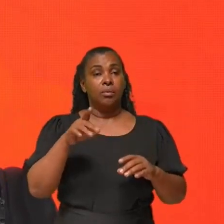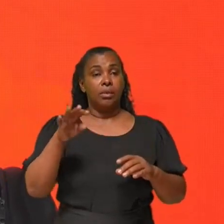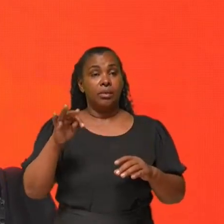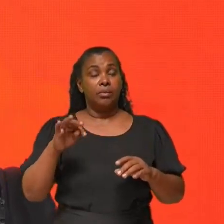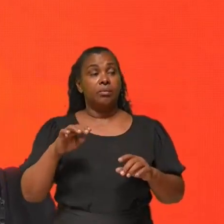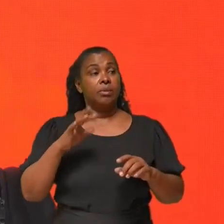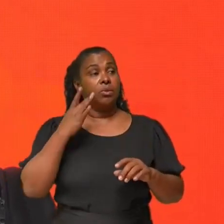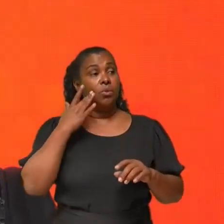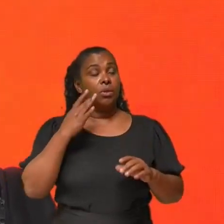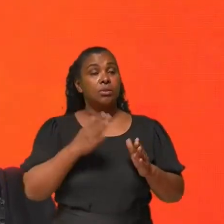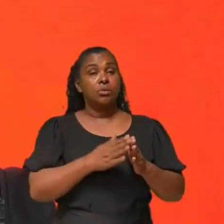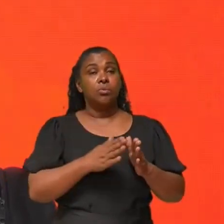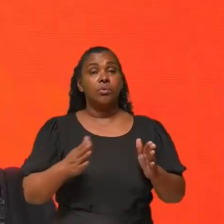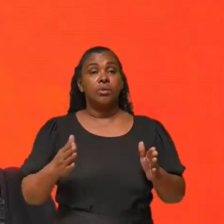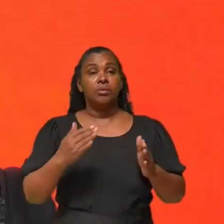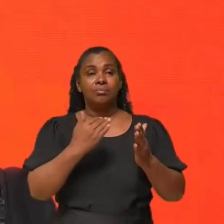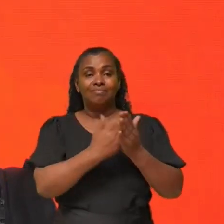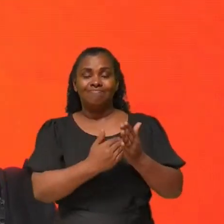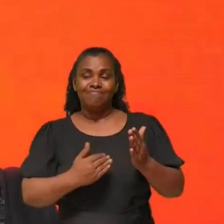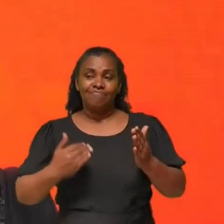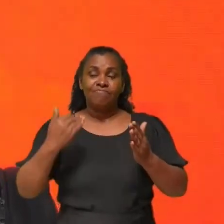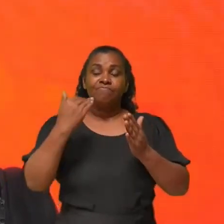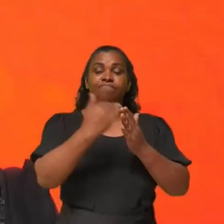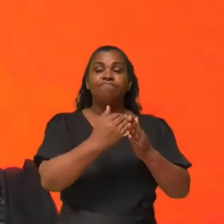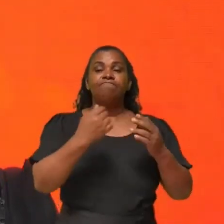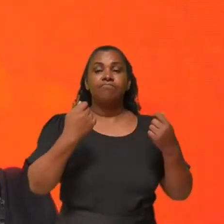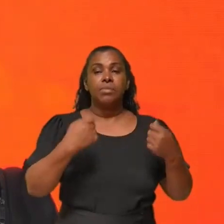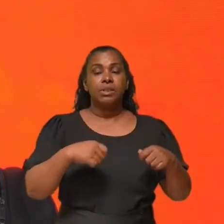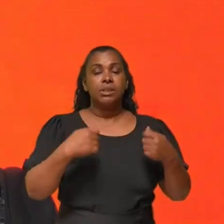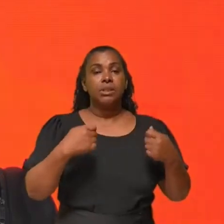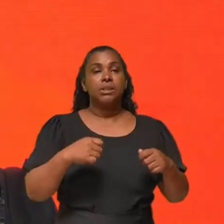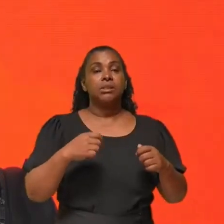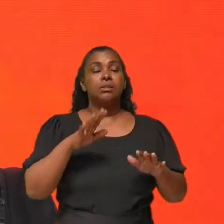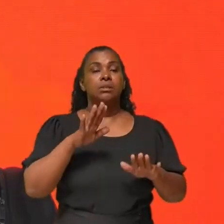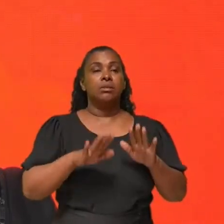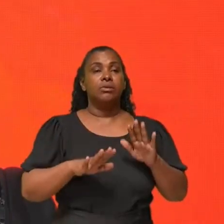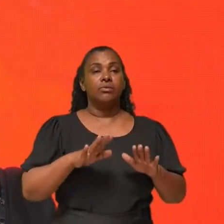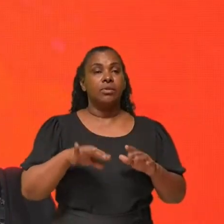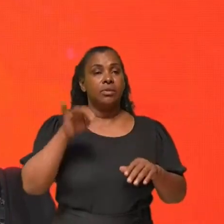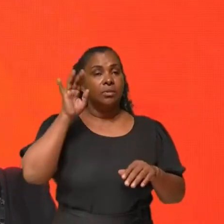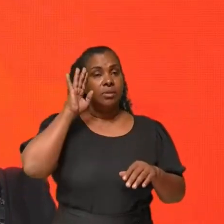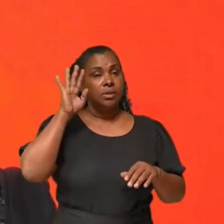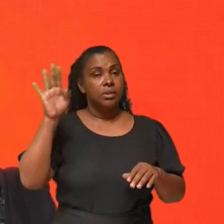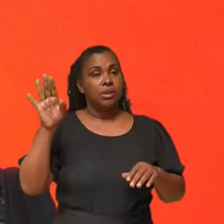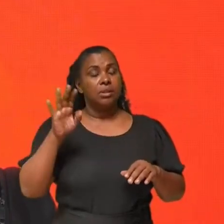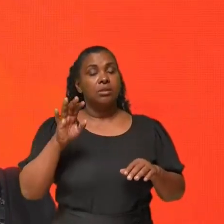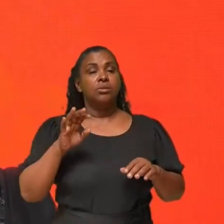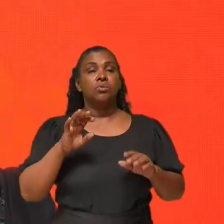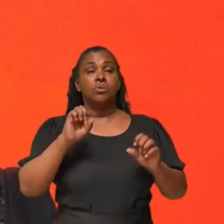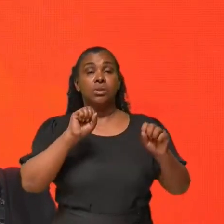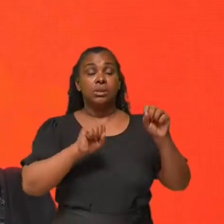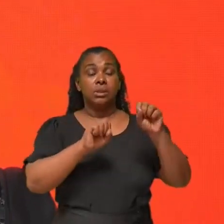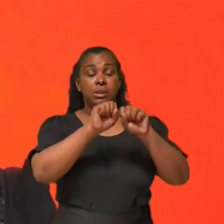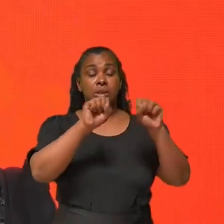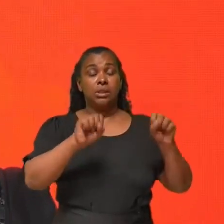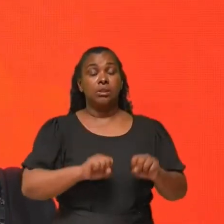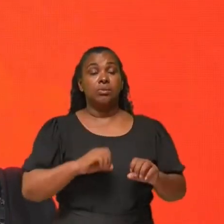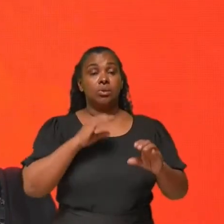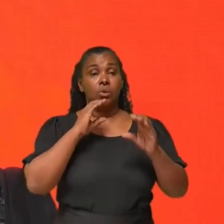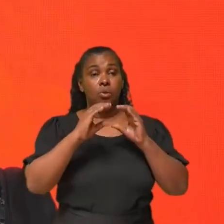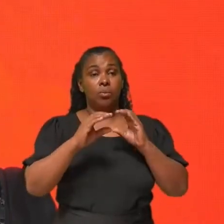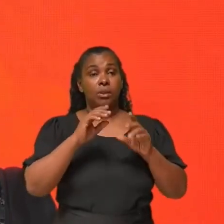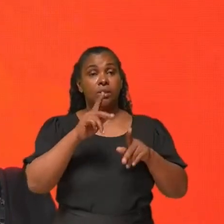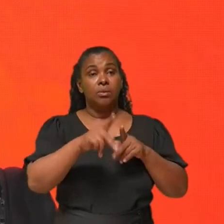mais. Né? Talvez pensar, né, num ecossistema de comunicação e de comunicação popular. Acho que a